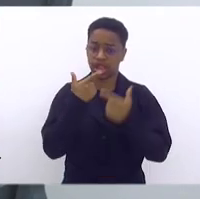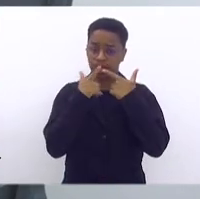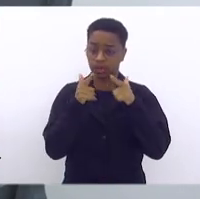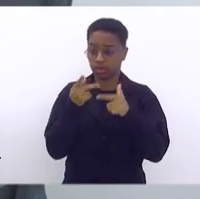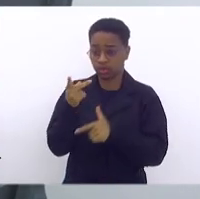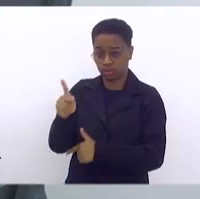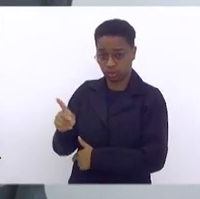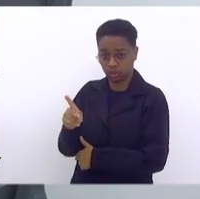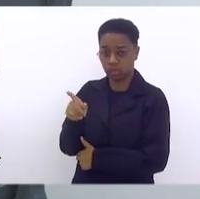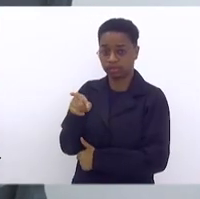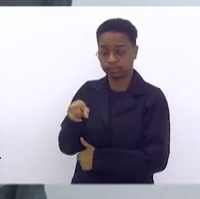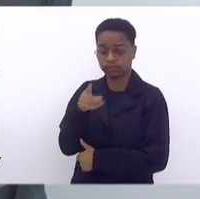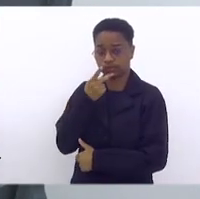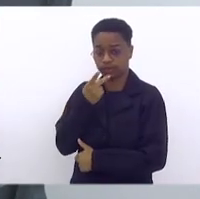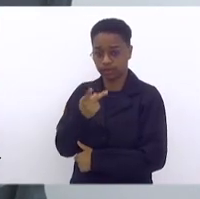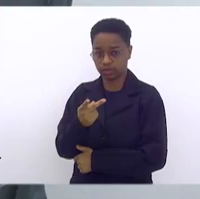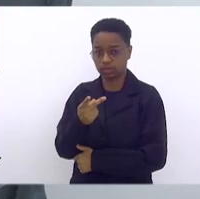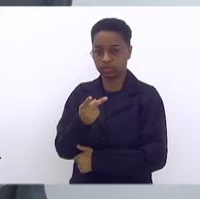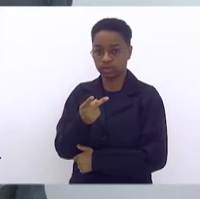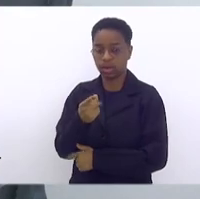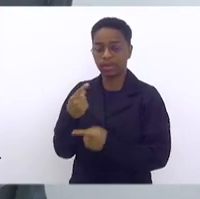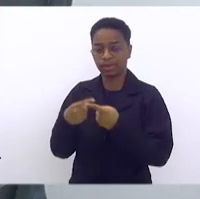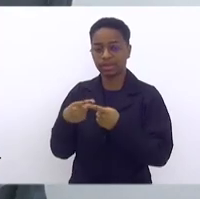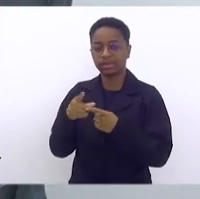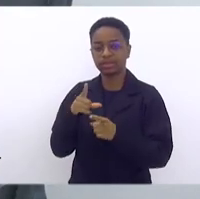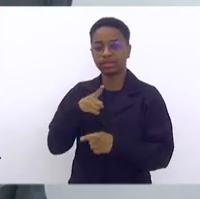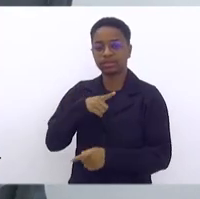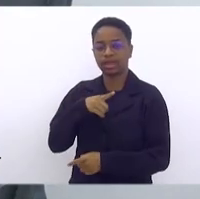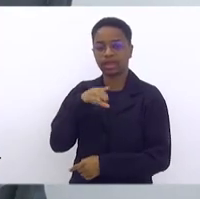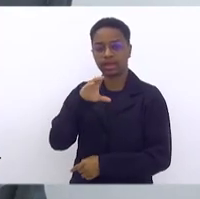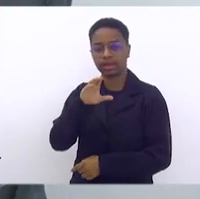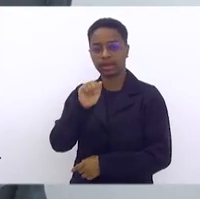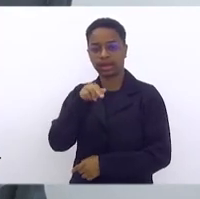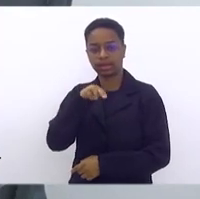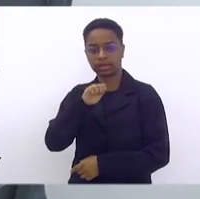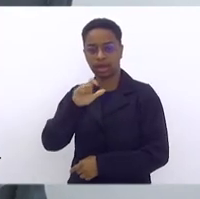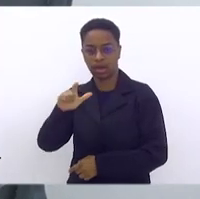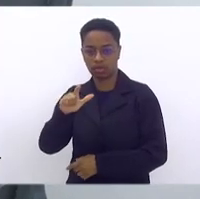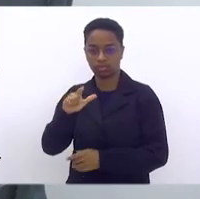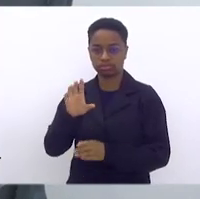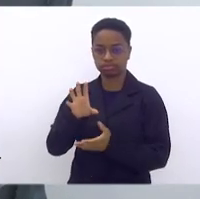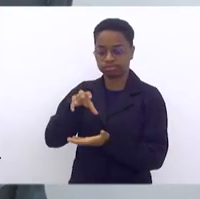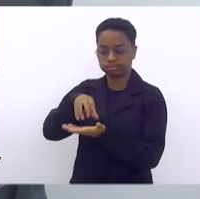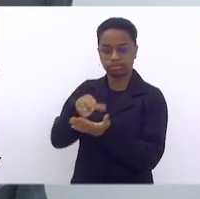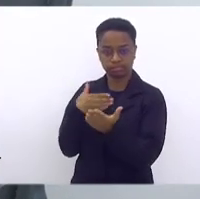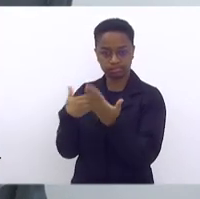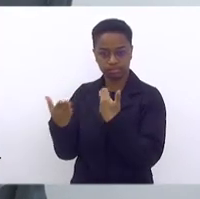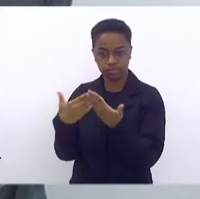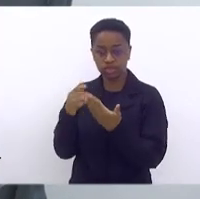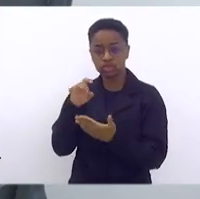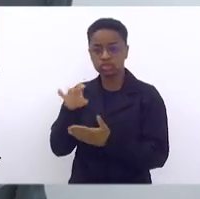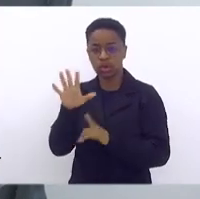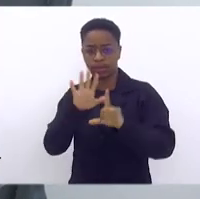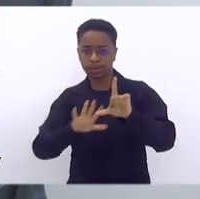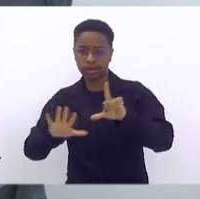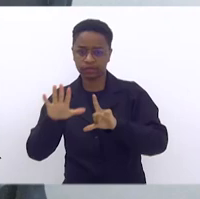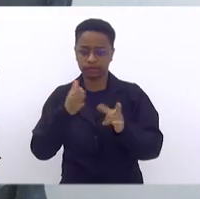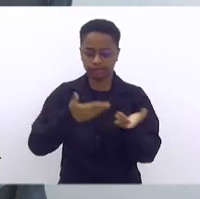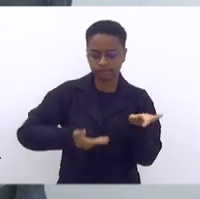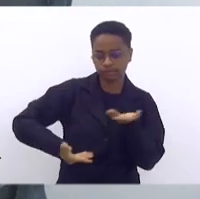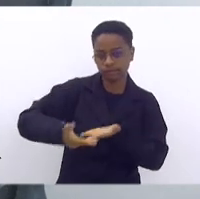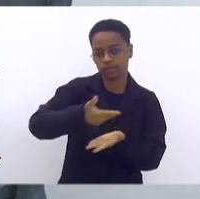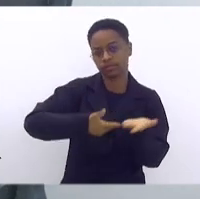que esses canais de diálogo não sejam apenas plataformas intermediárias,